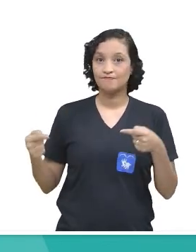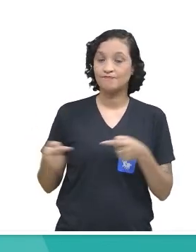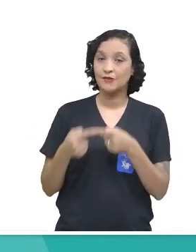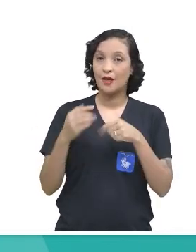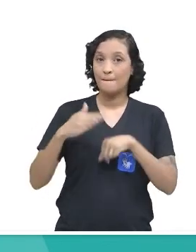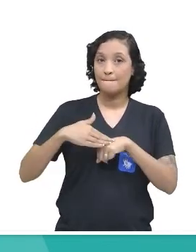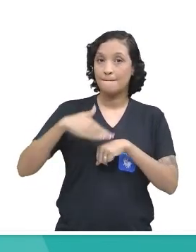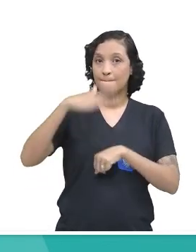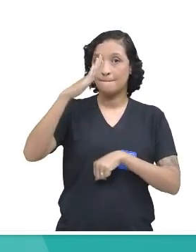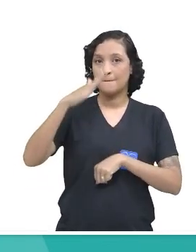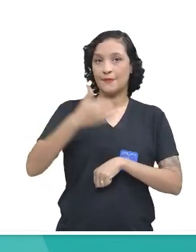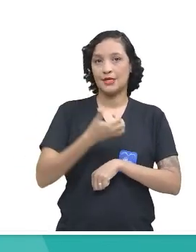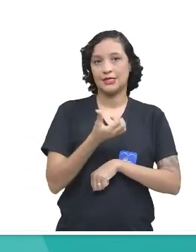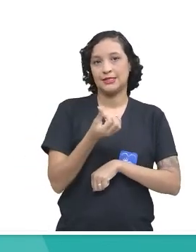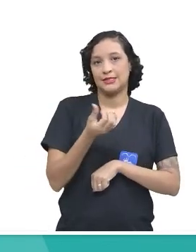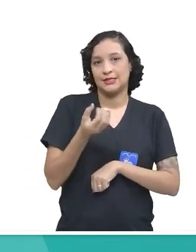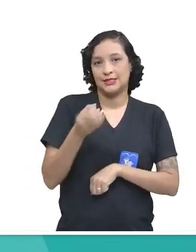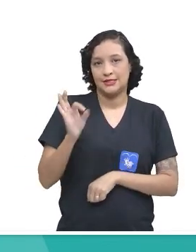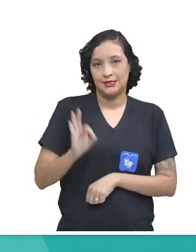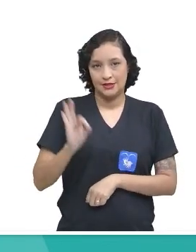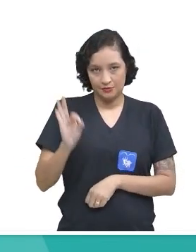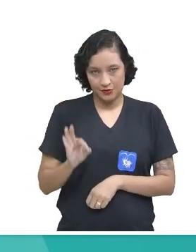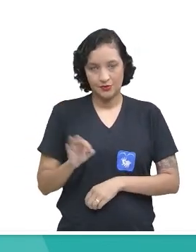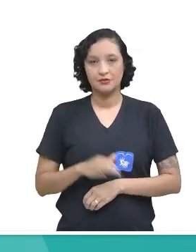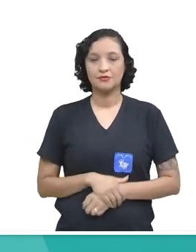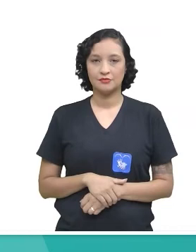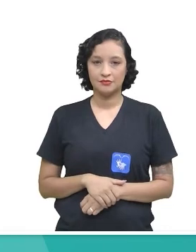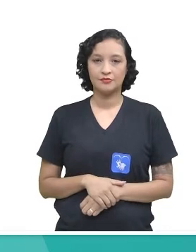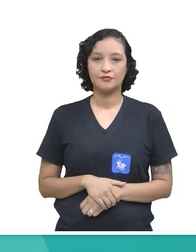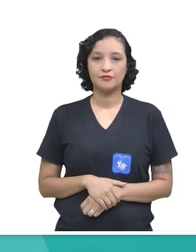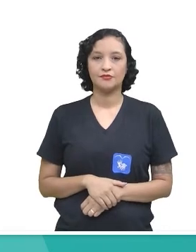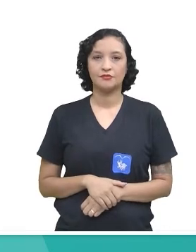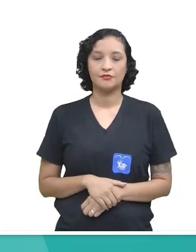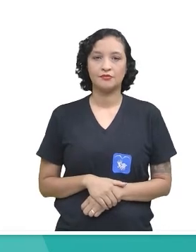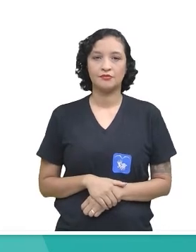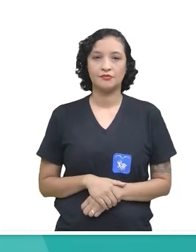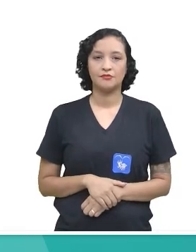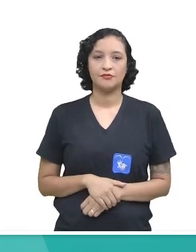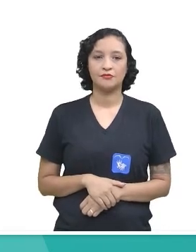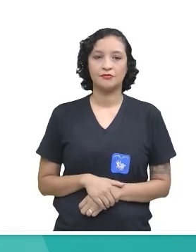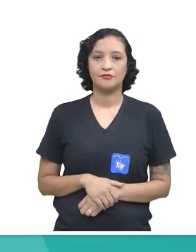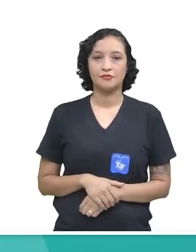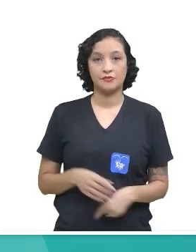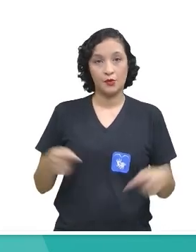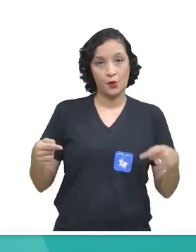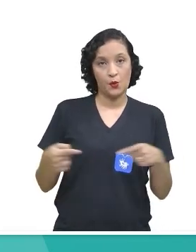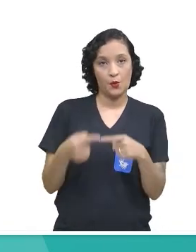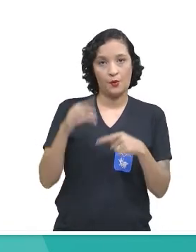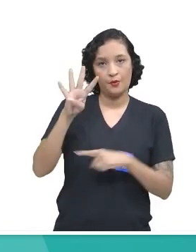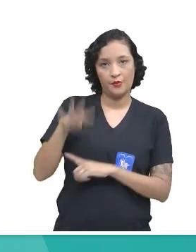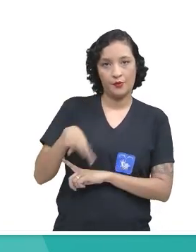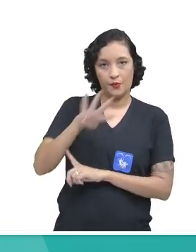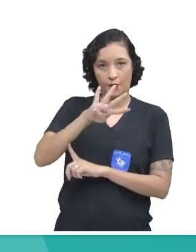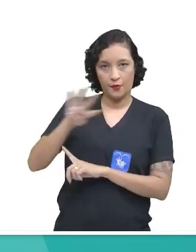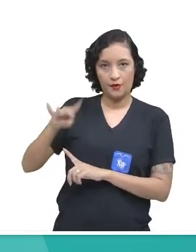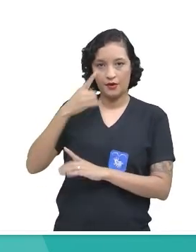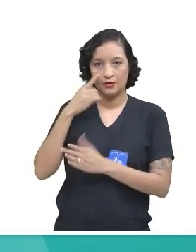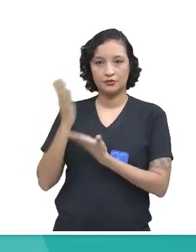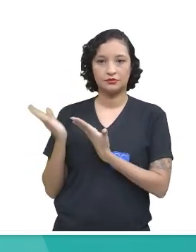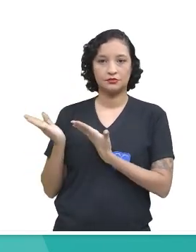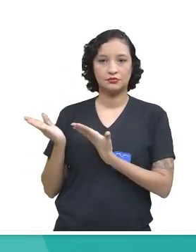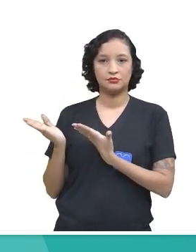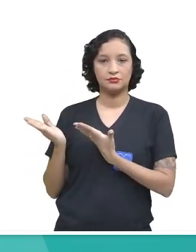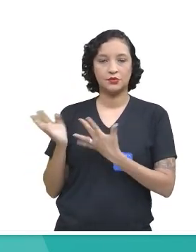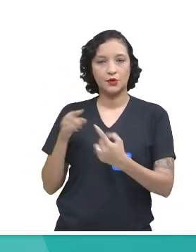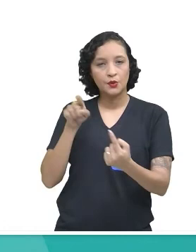acima de 60%, foi 79%. Né? E de acordo com o quadro que vocês estão vendo, a finalidade